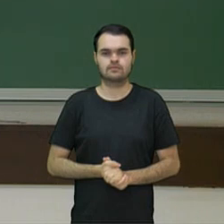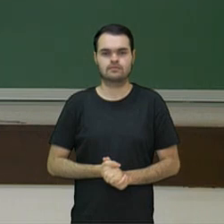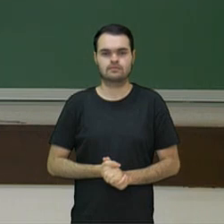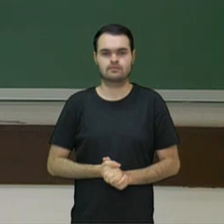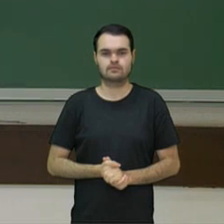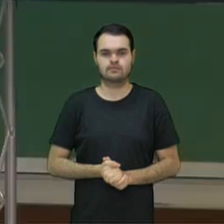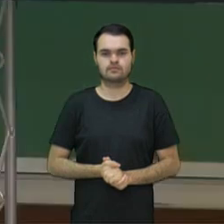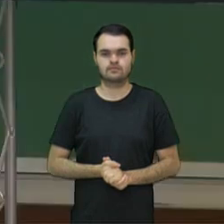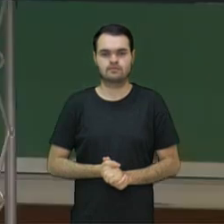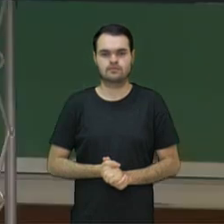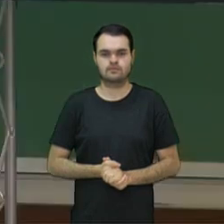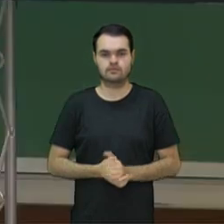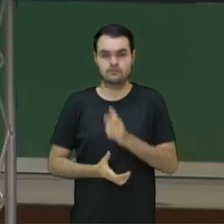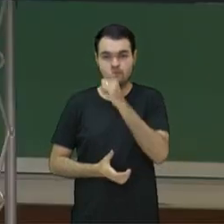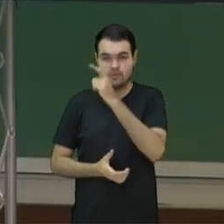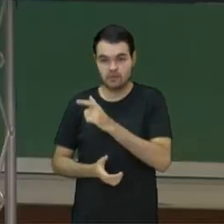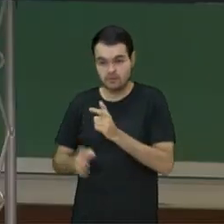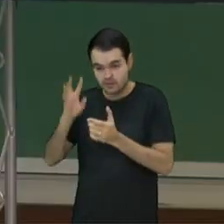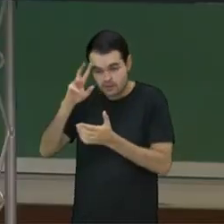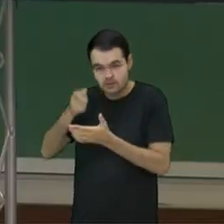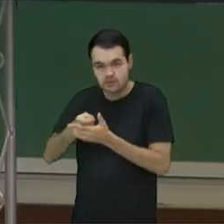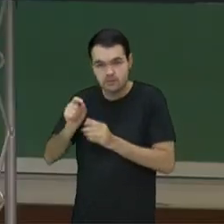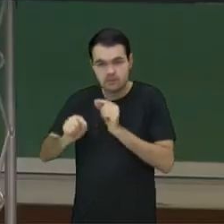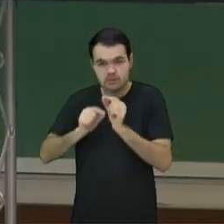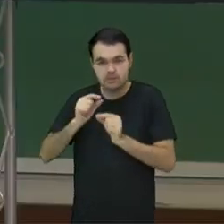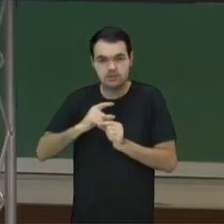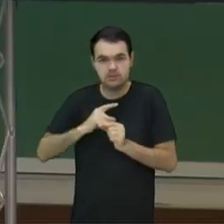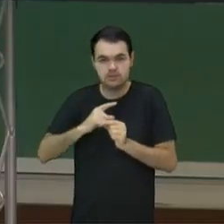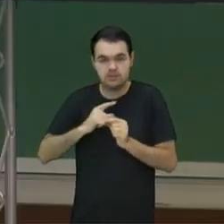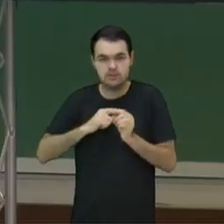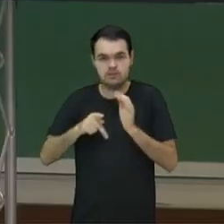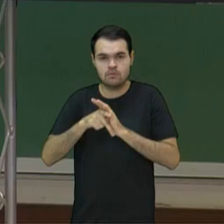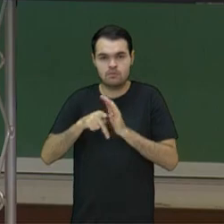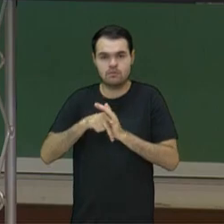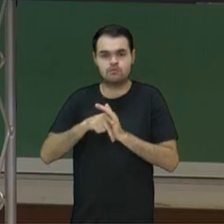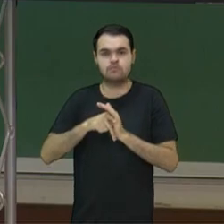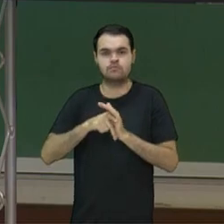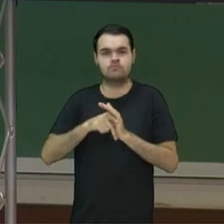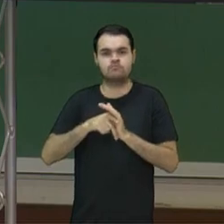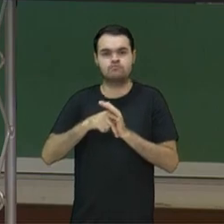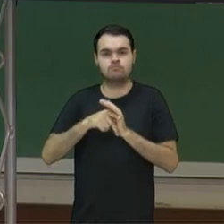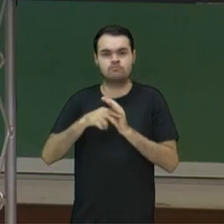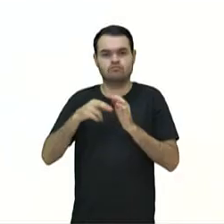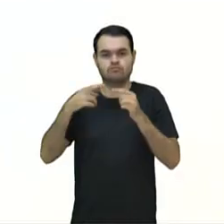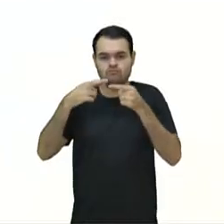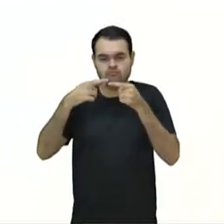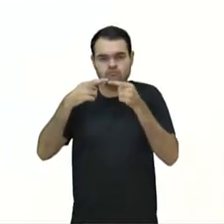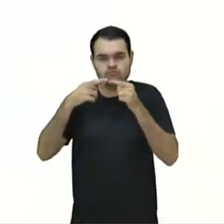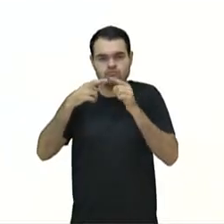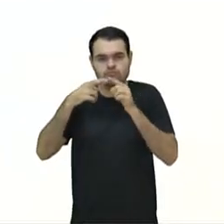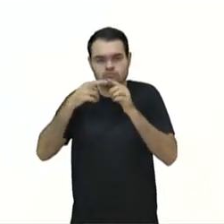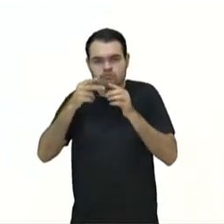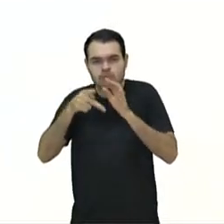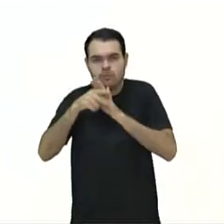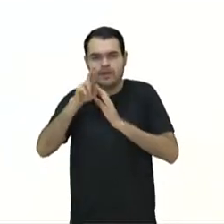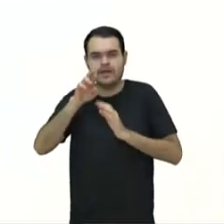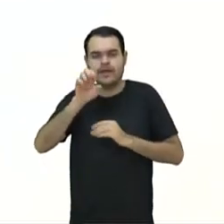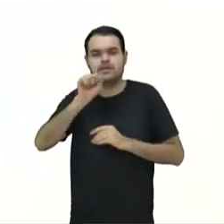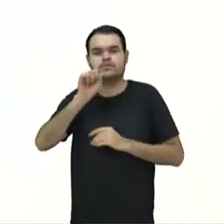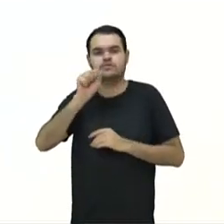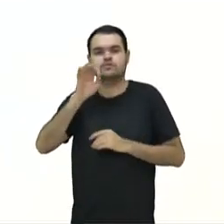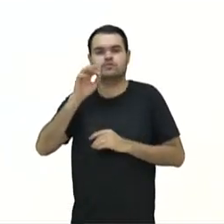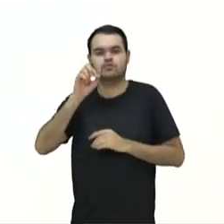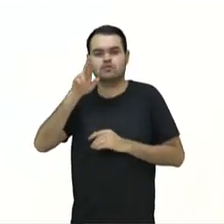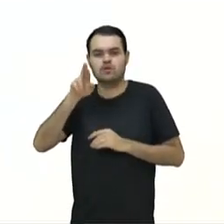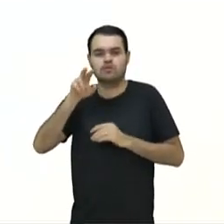Aí ele estabeleceu aqui um resistor ôhmico, exemplo, um resistor ligado a um circuito